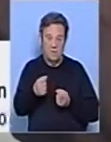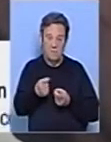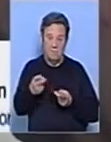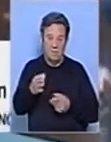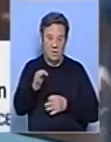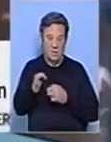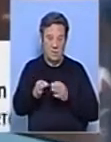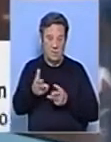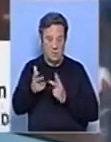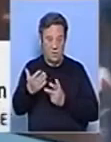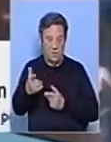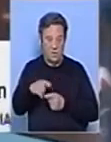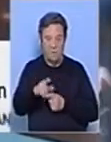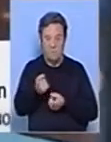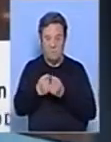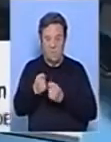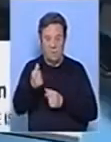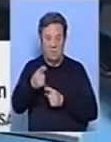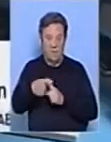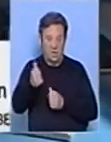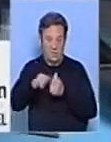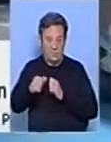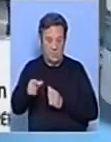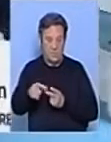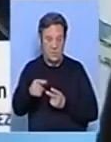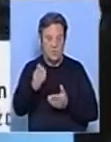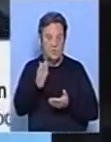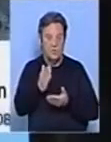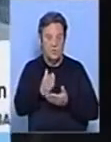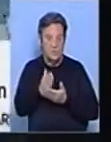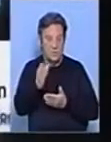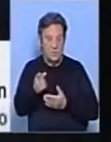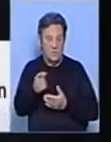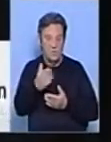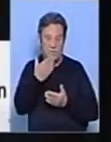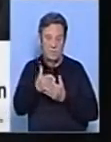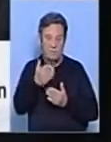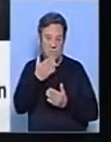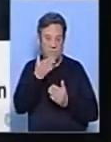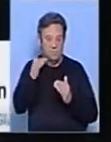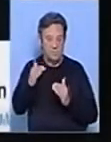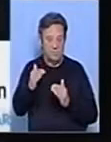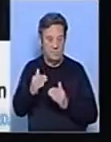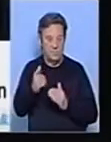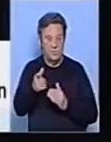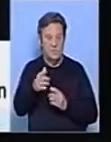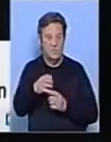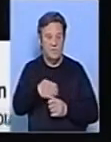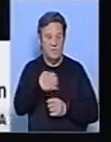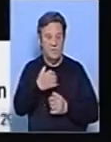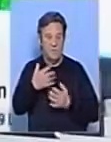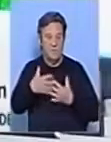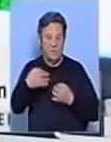disponíveis atualmente, que são farmacológicos e cirúrgicos, apenas atenuam os sintomas